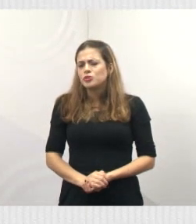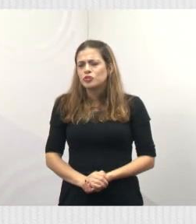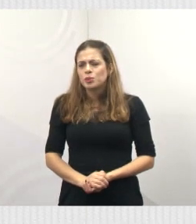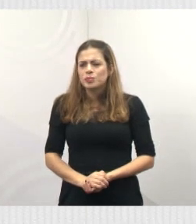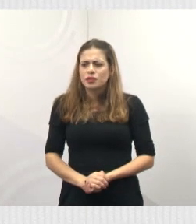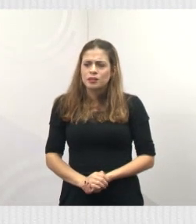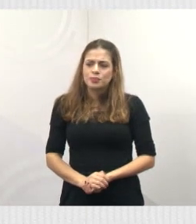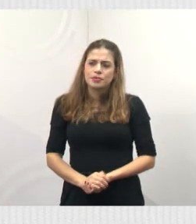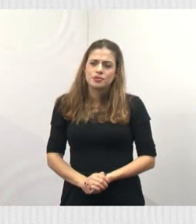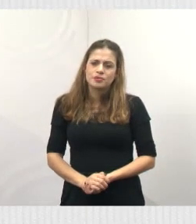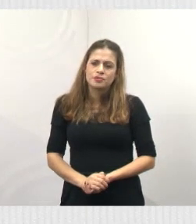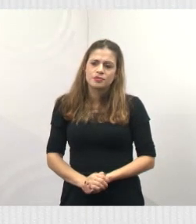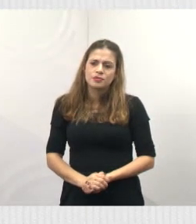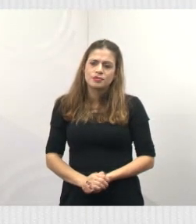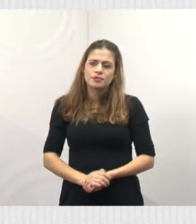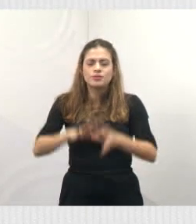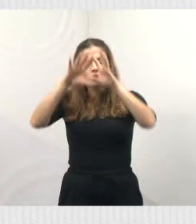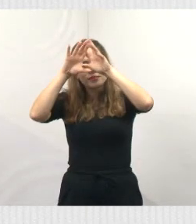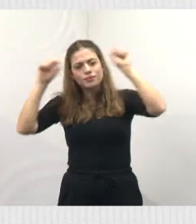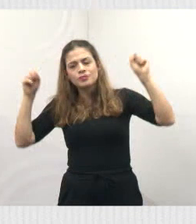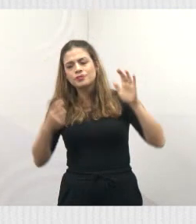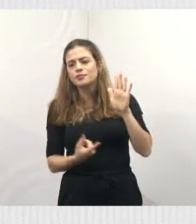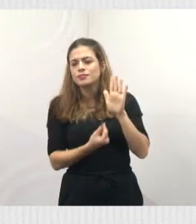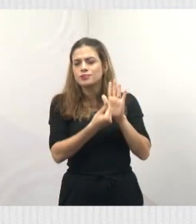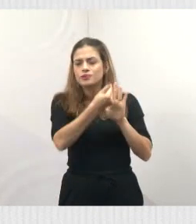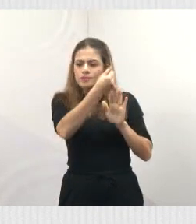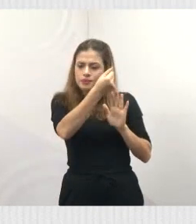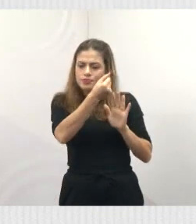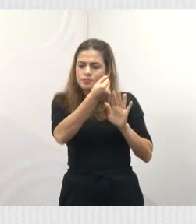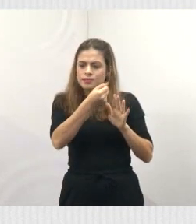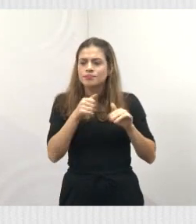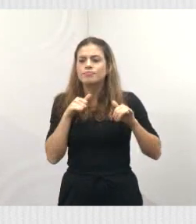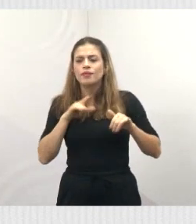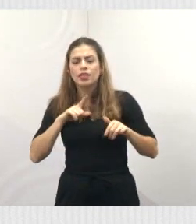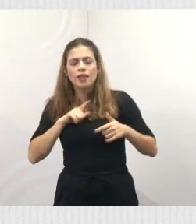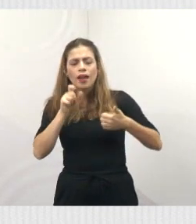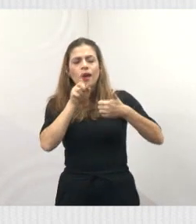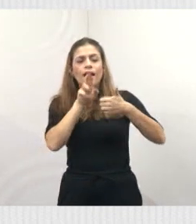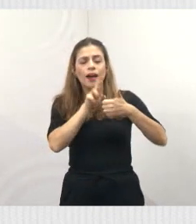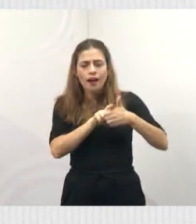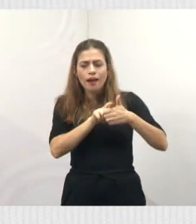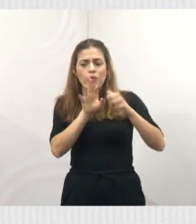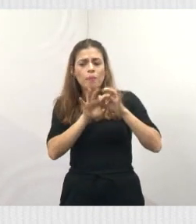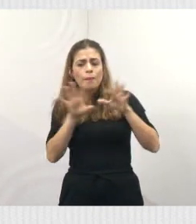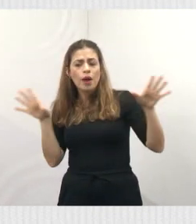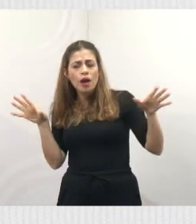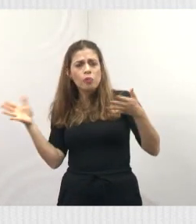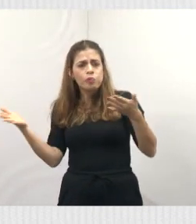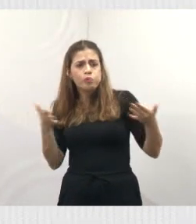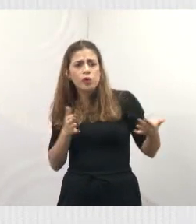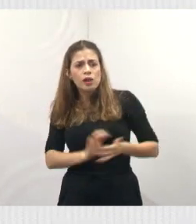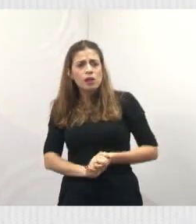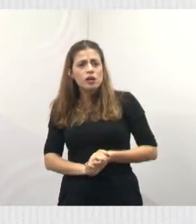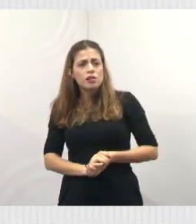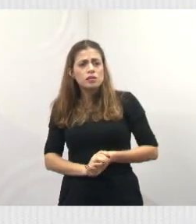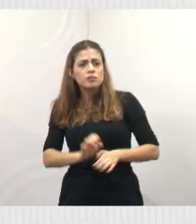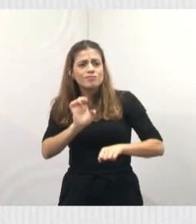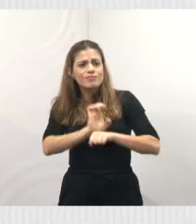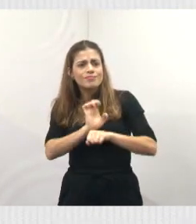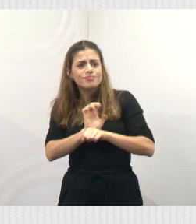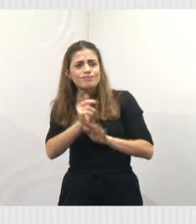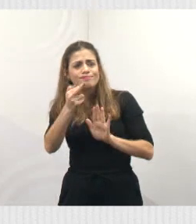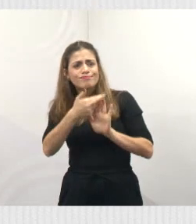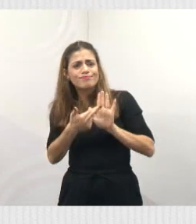O Tribunal de Contas também insiste que pessoas que ocupam o cargo de livre provimento, mesmo que o regime seja